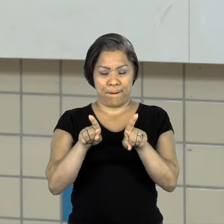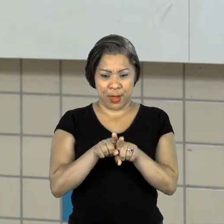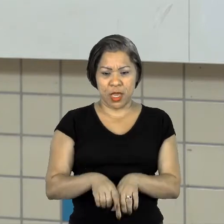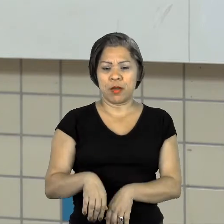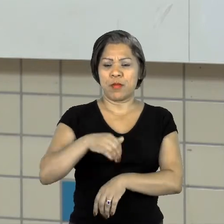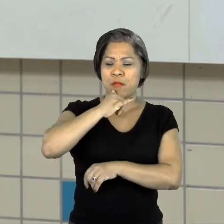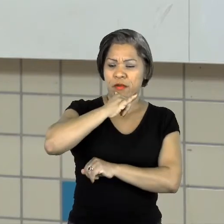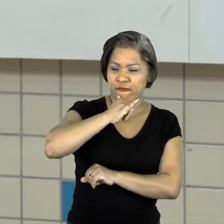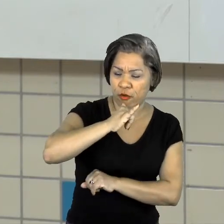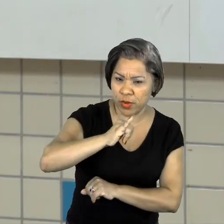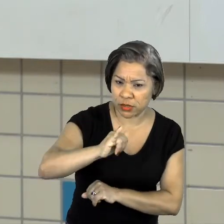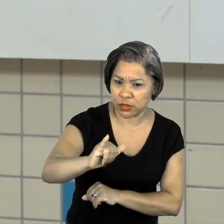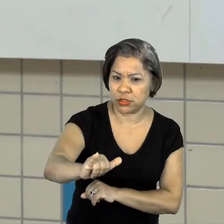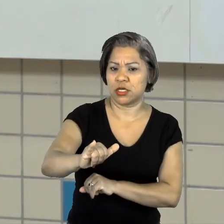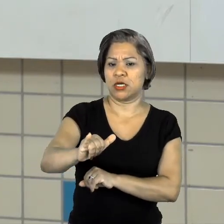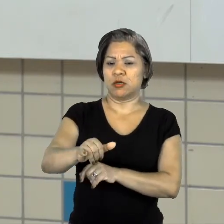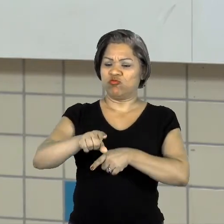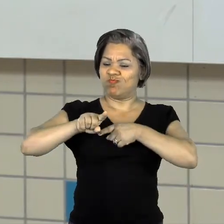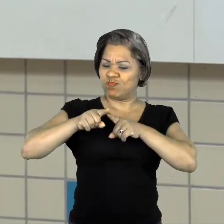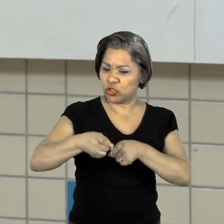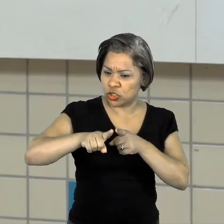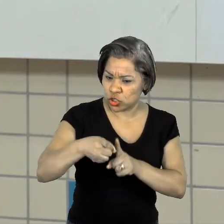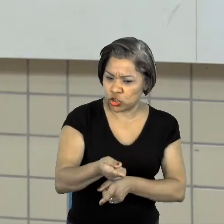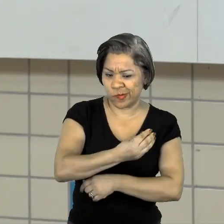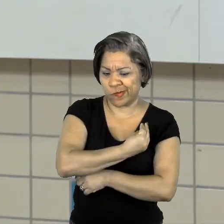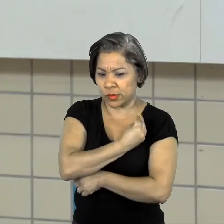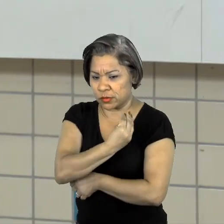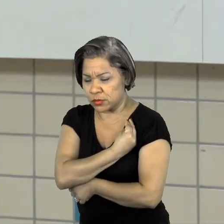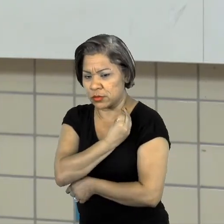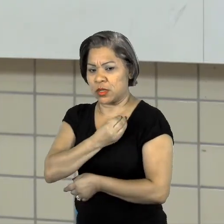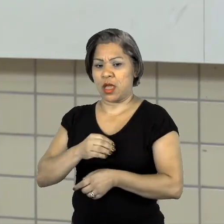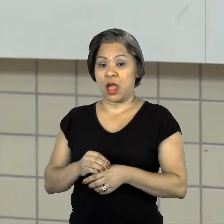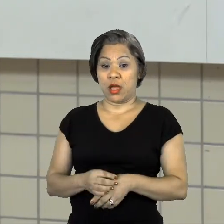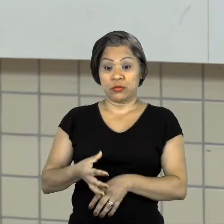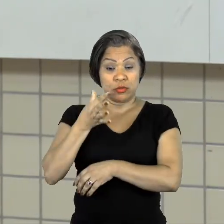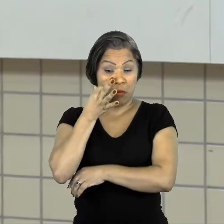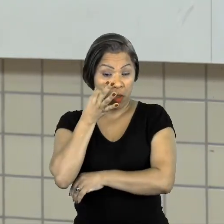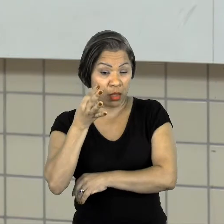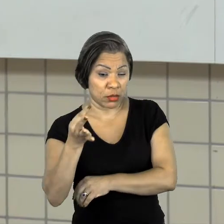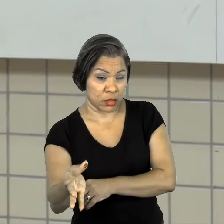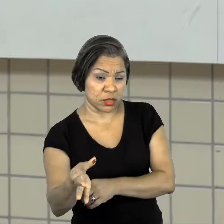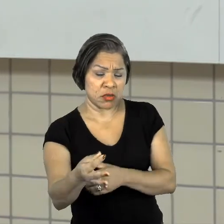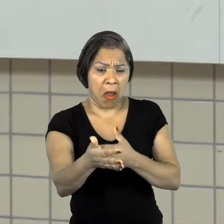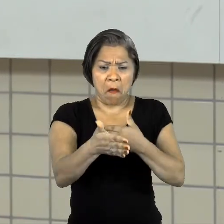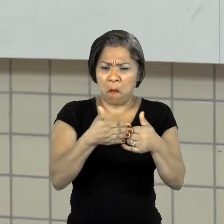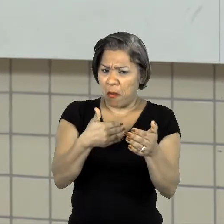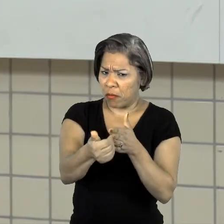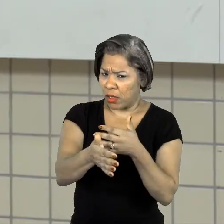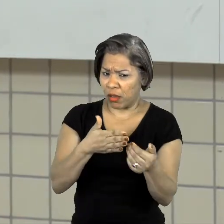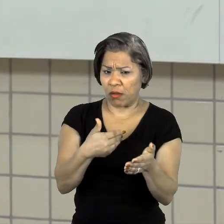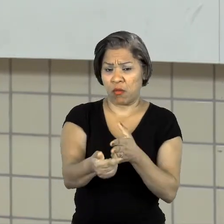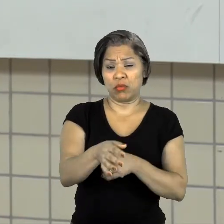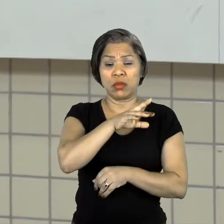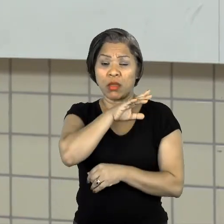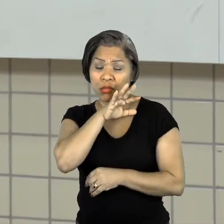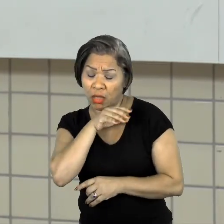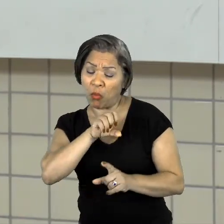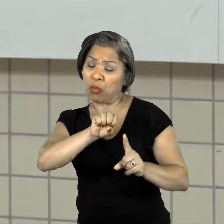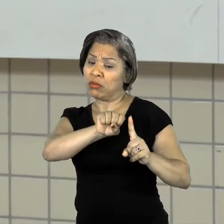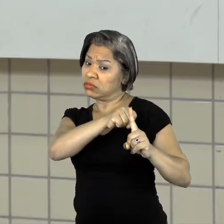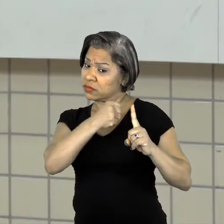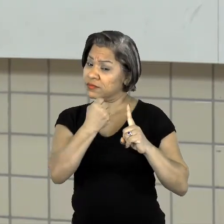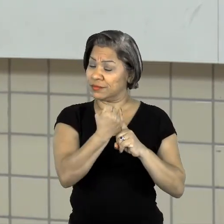de criticar uma realidade, de chamar a atenção de algo que não está legal em nossa sociedade.